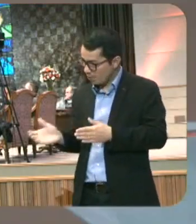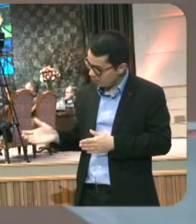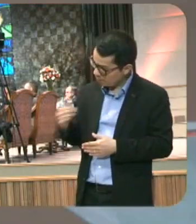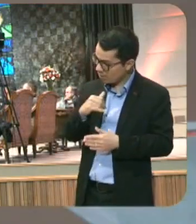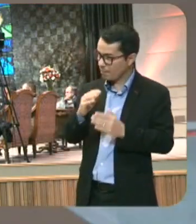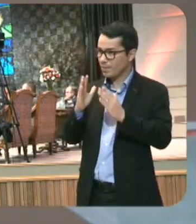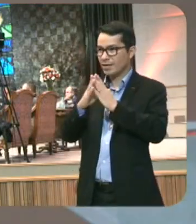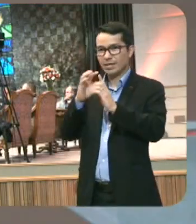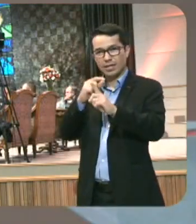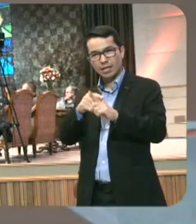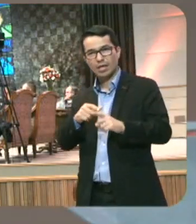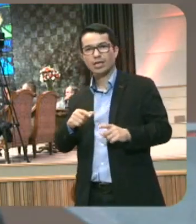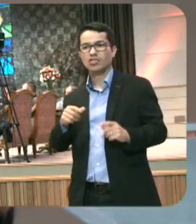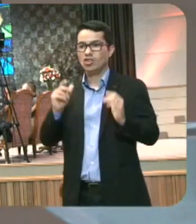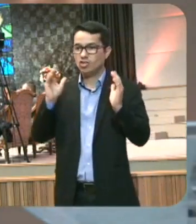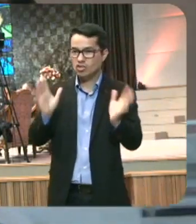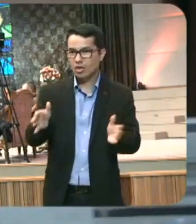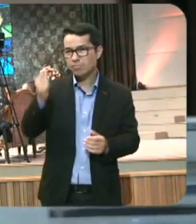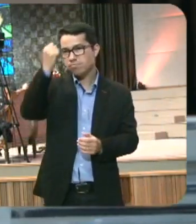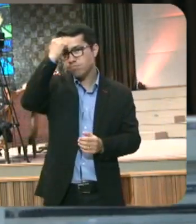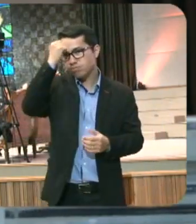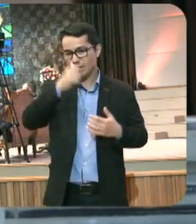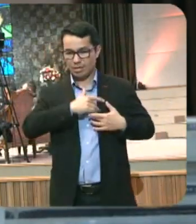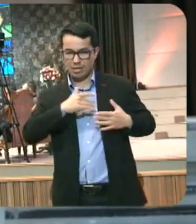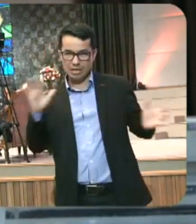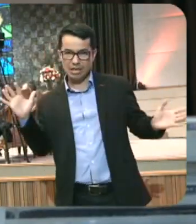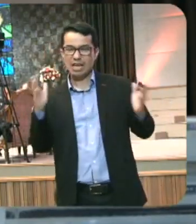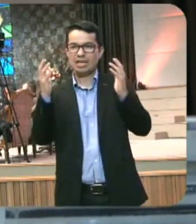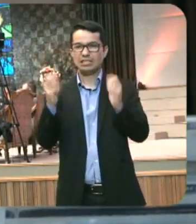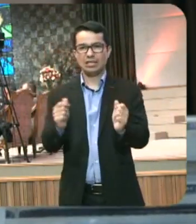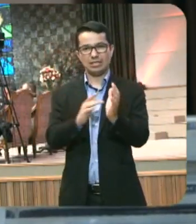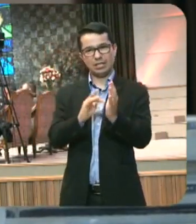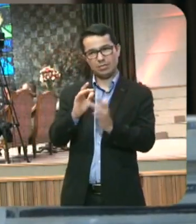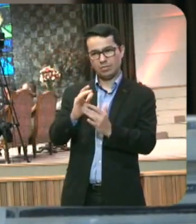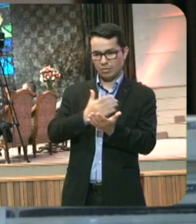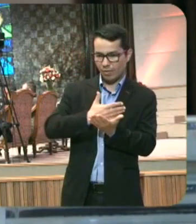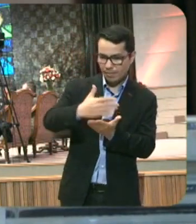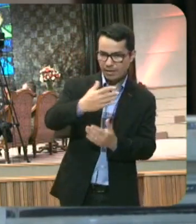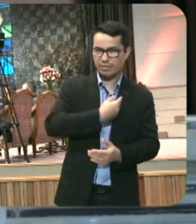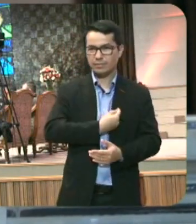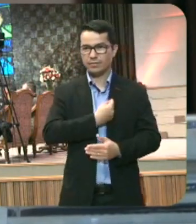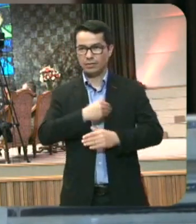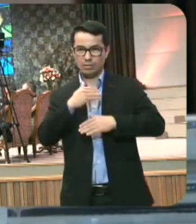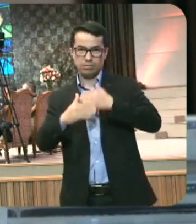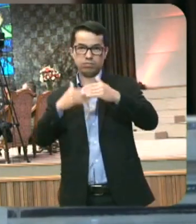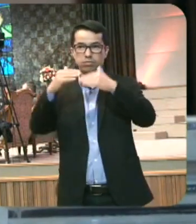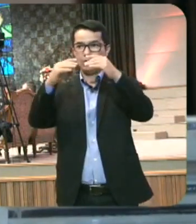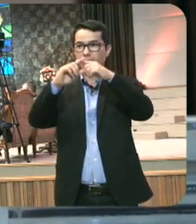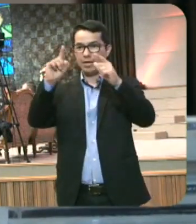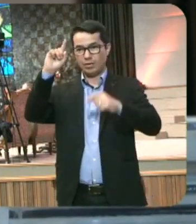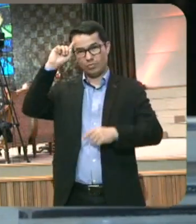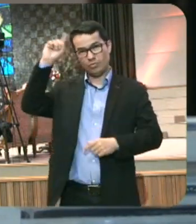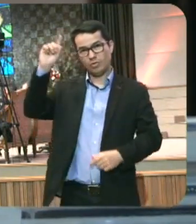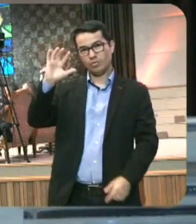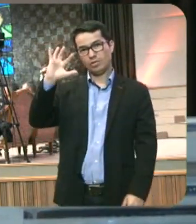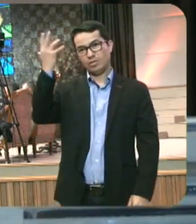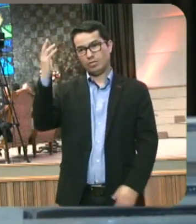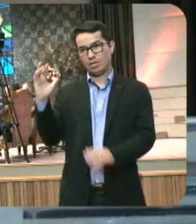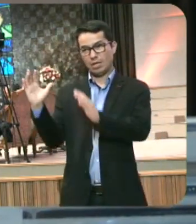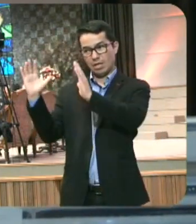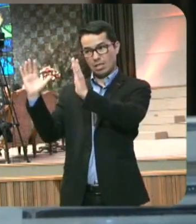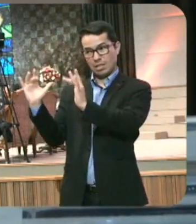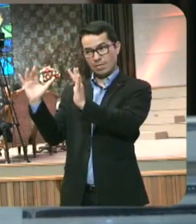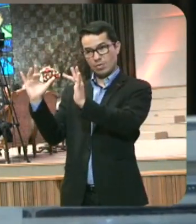ela se converteu, foi batizada, as coisas começaram a caminhar. Mas um belo dia ela começou a namorar.